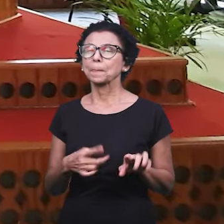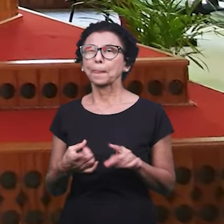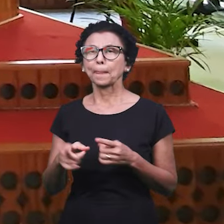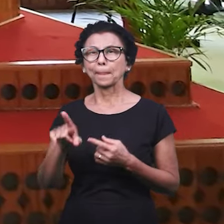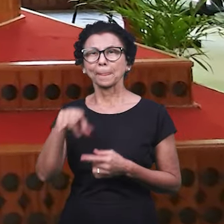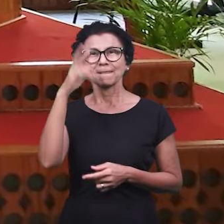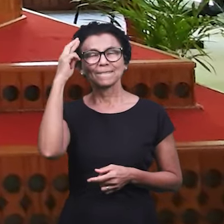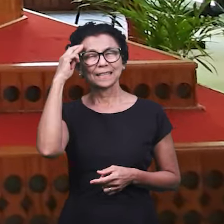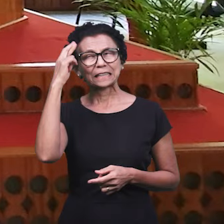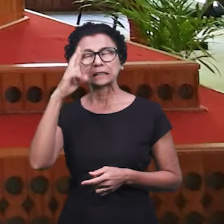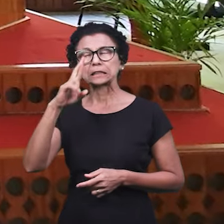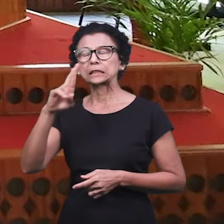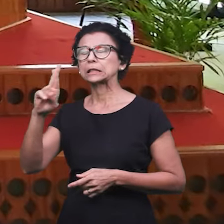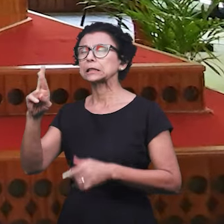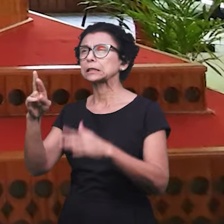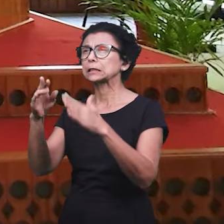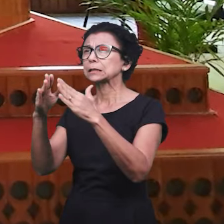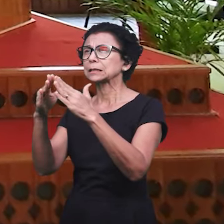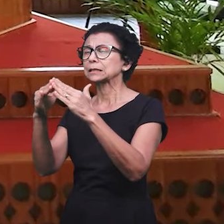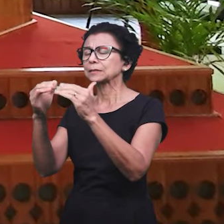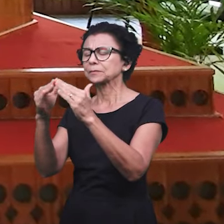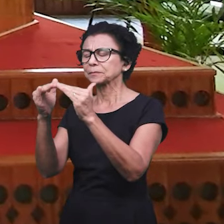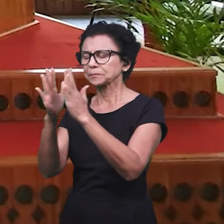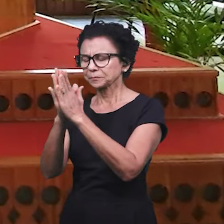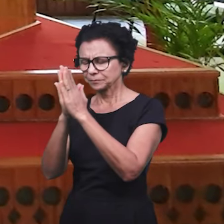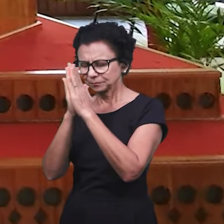suplico a Ti oração,